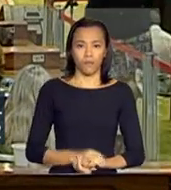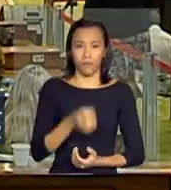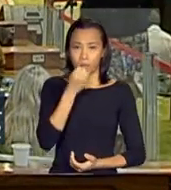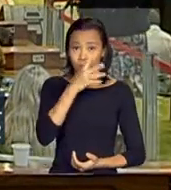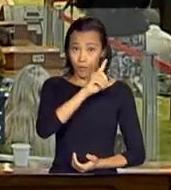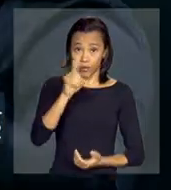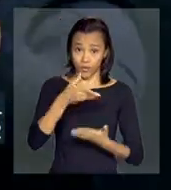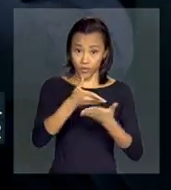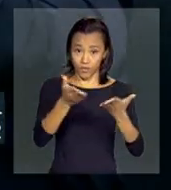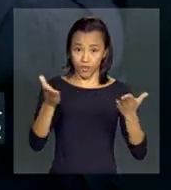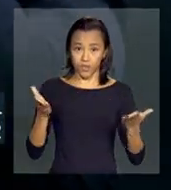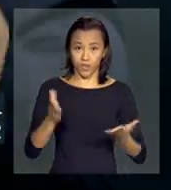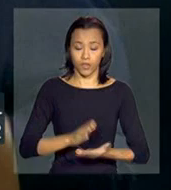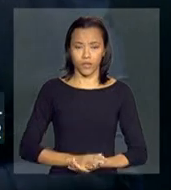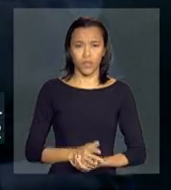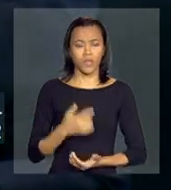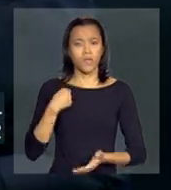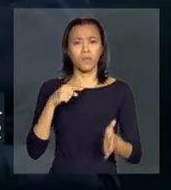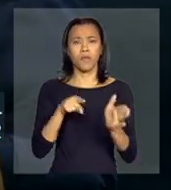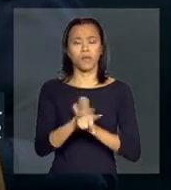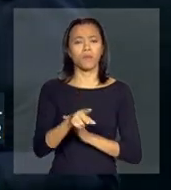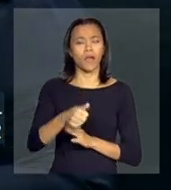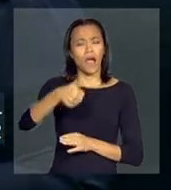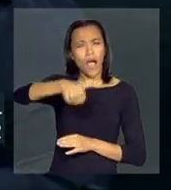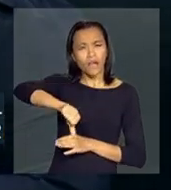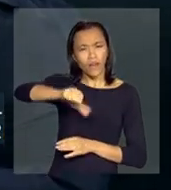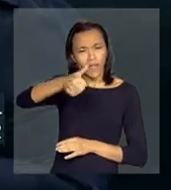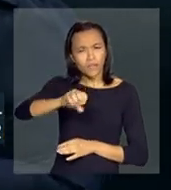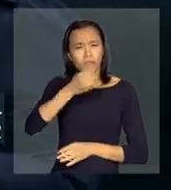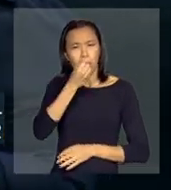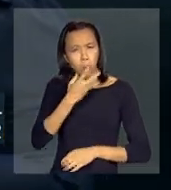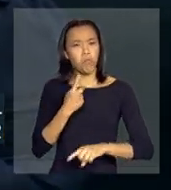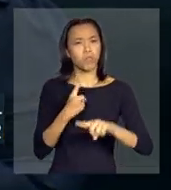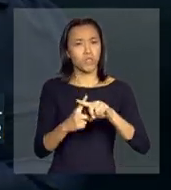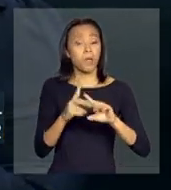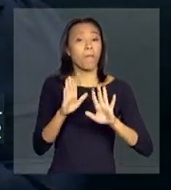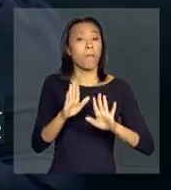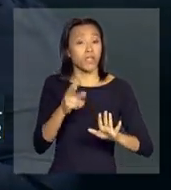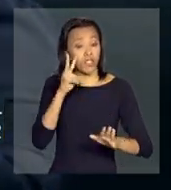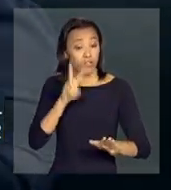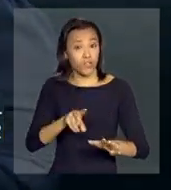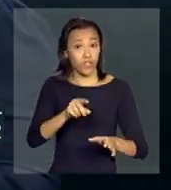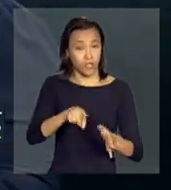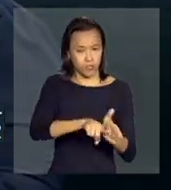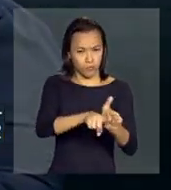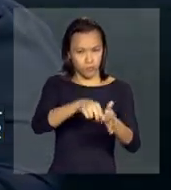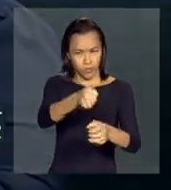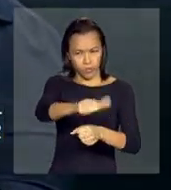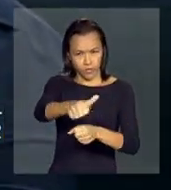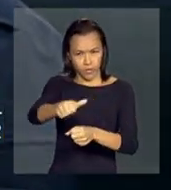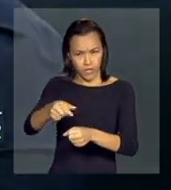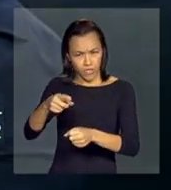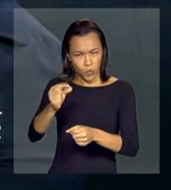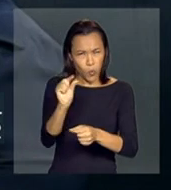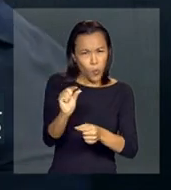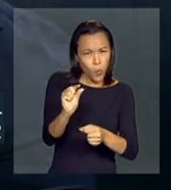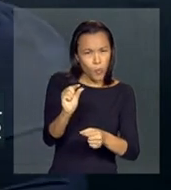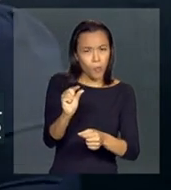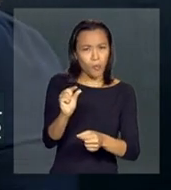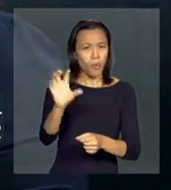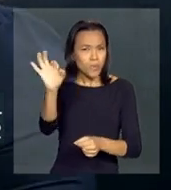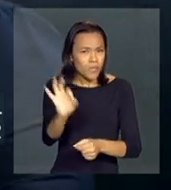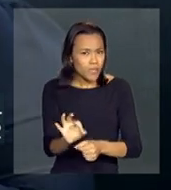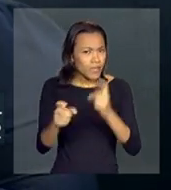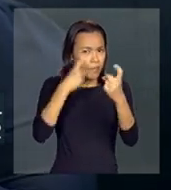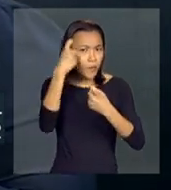dia, ministro, ministros. Ministra, a avaliação tem sido positiva, mas a gente viu no monitoramento que tem aquele 1% que é preocupante.